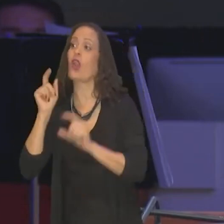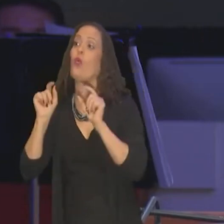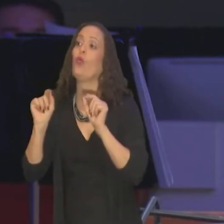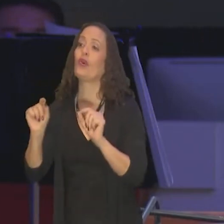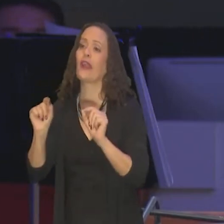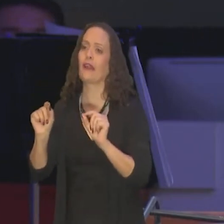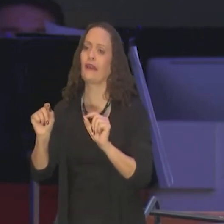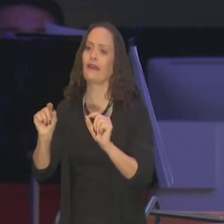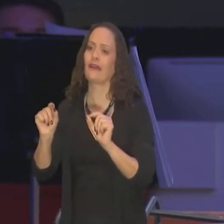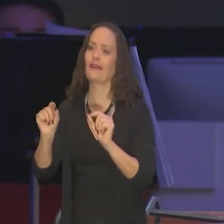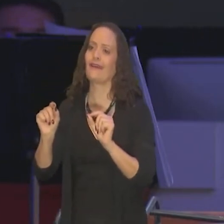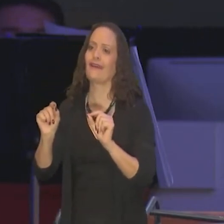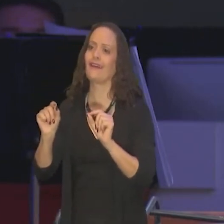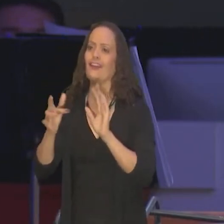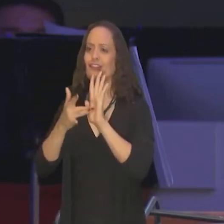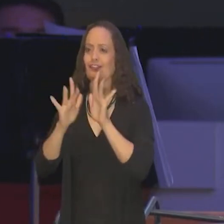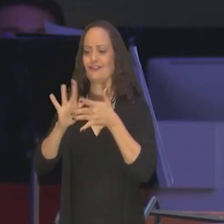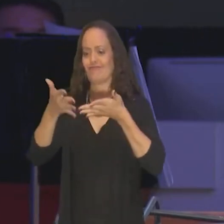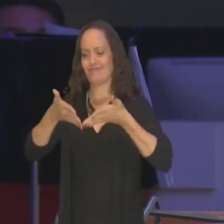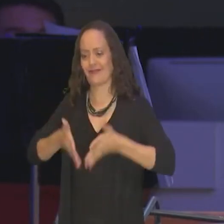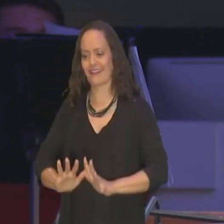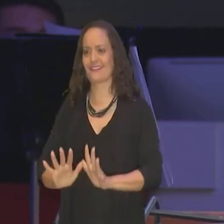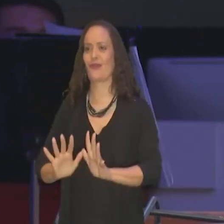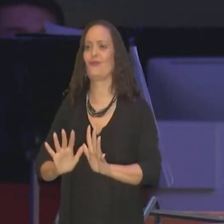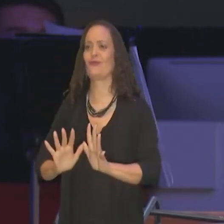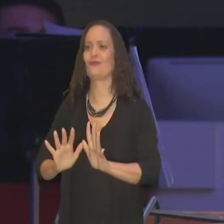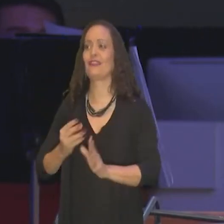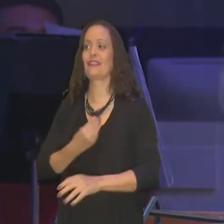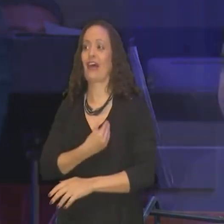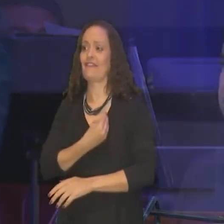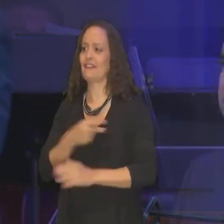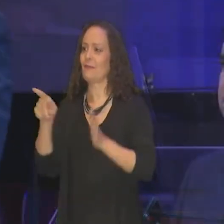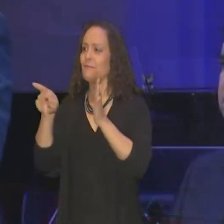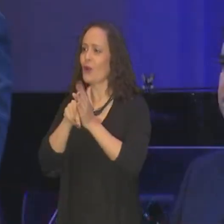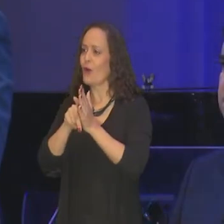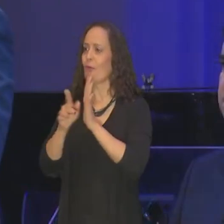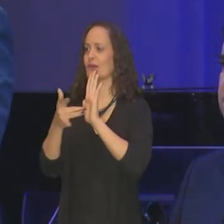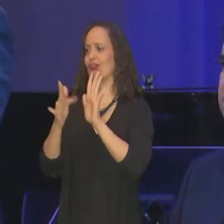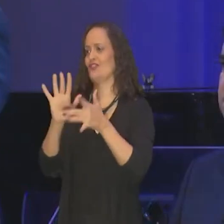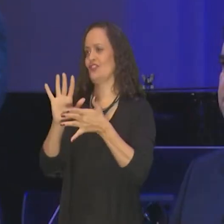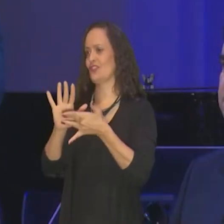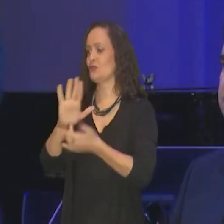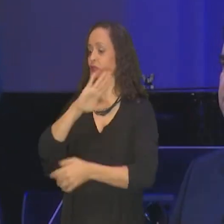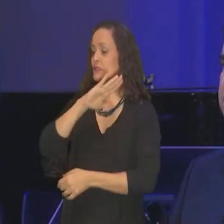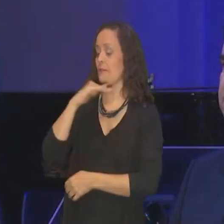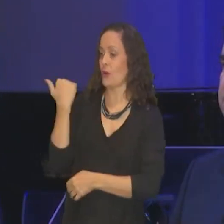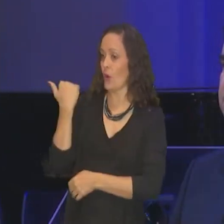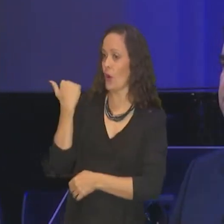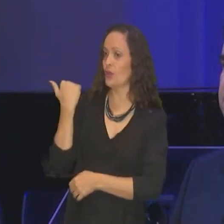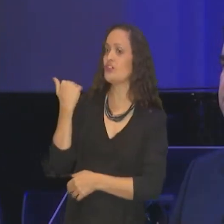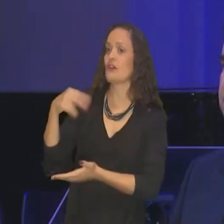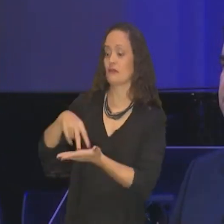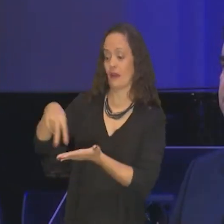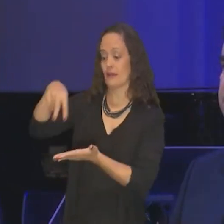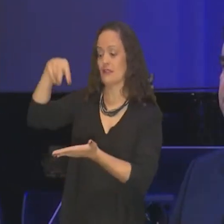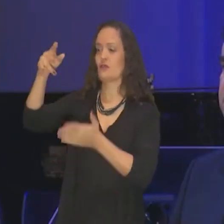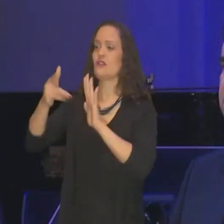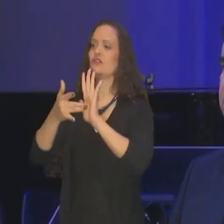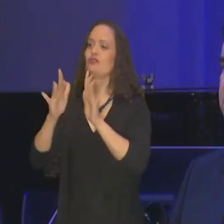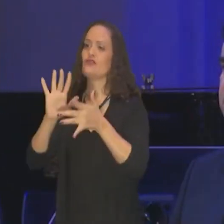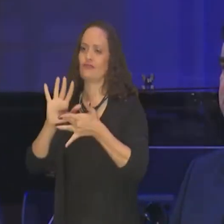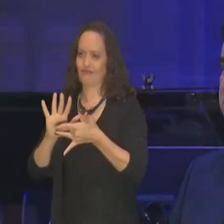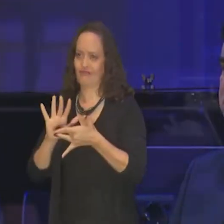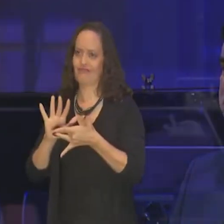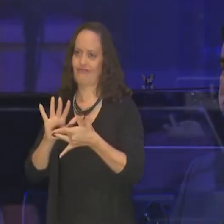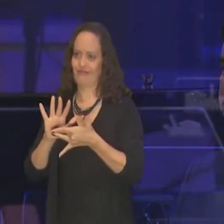profecia do nascimento de Cristo, da vida de Cristo, da morte de Cristo, da ressurreição de Cristo e da sua